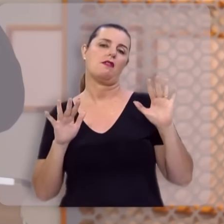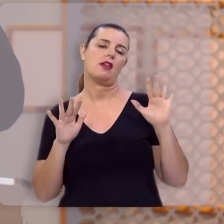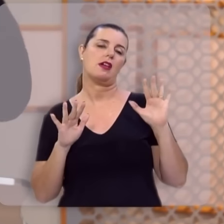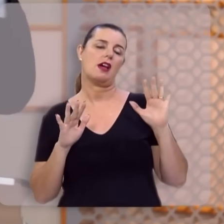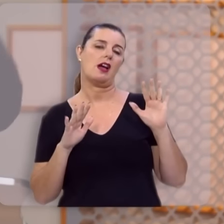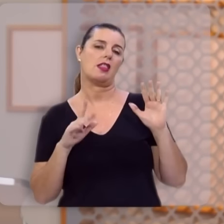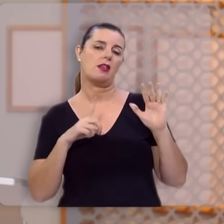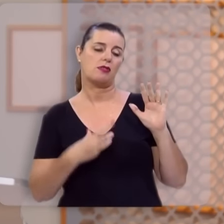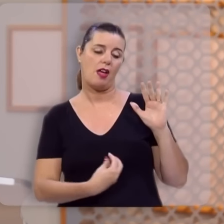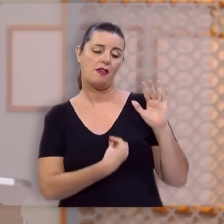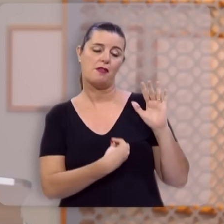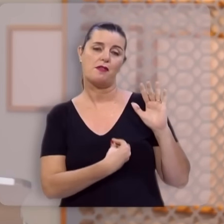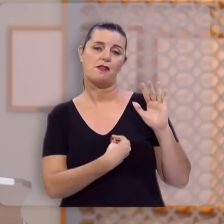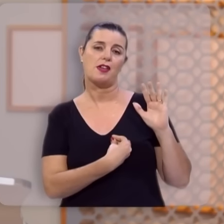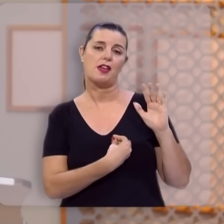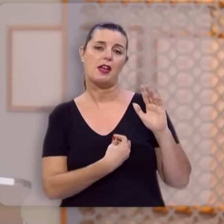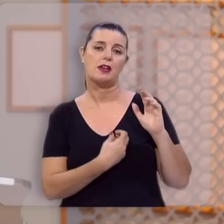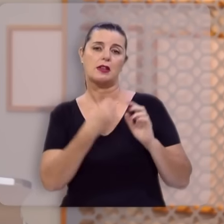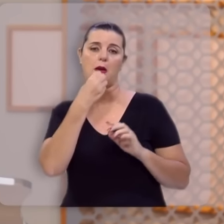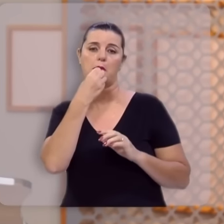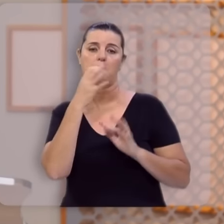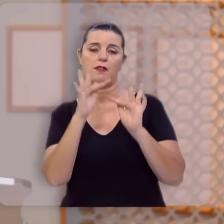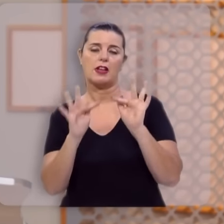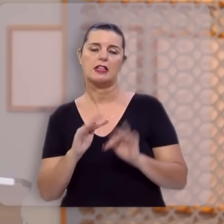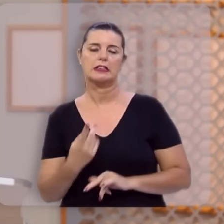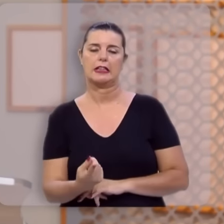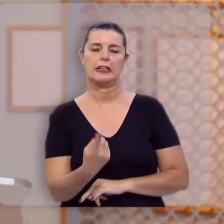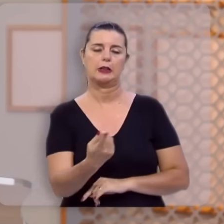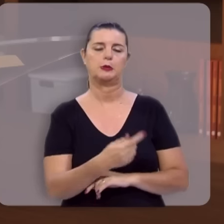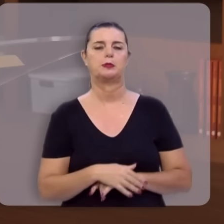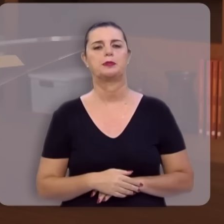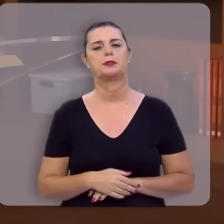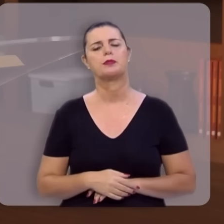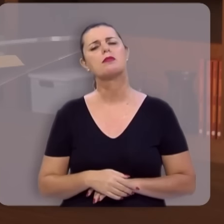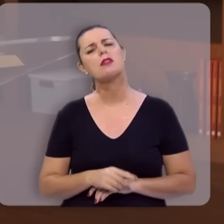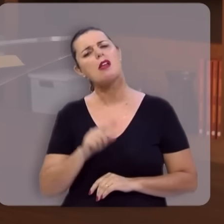glorificados, desfrutando da bem-aventurança eterna.